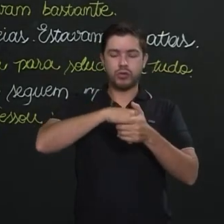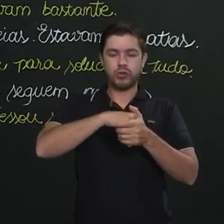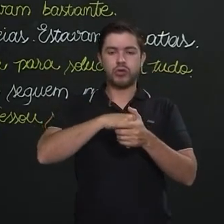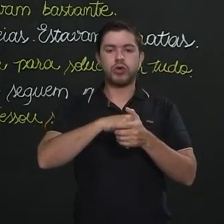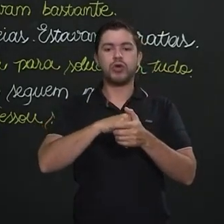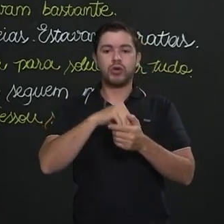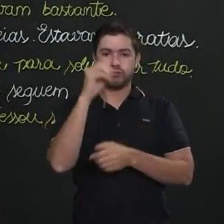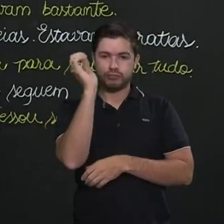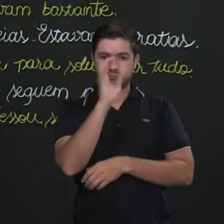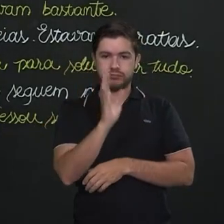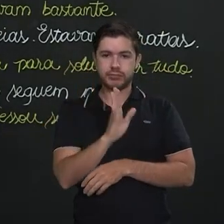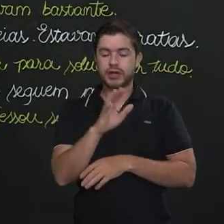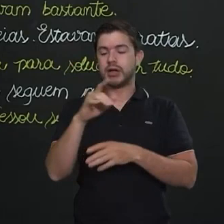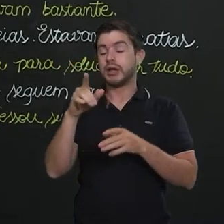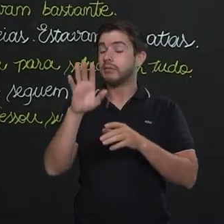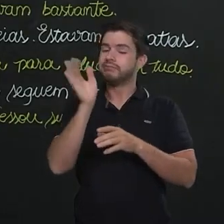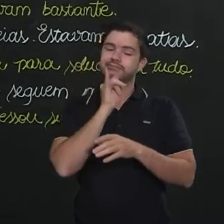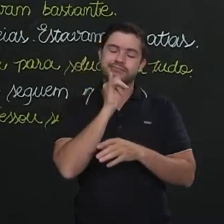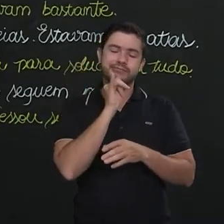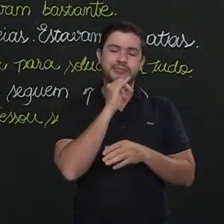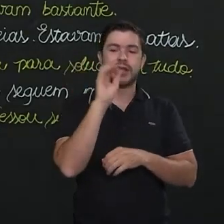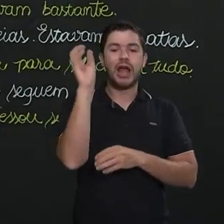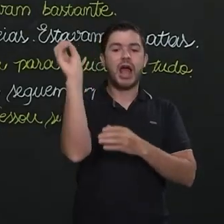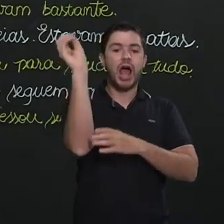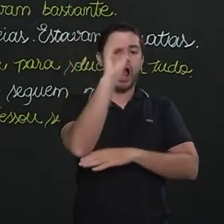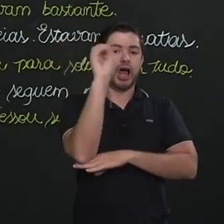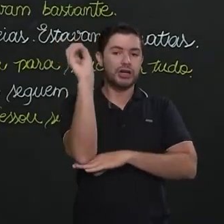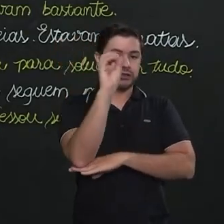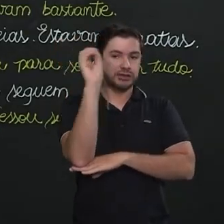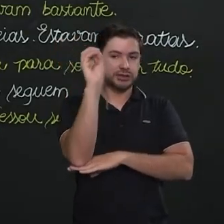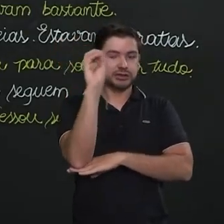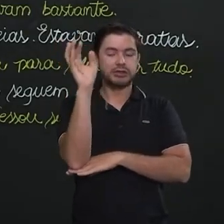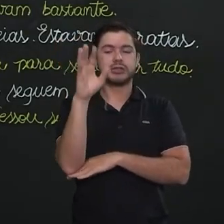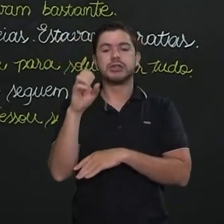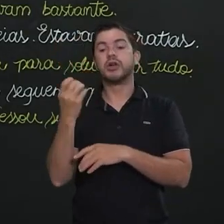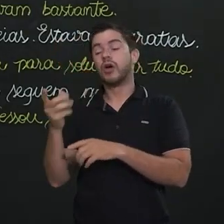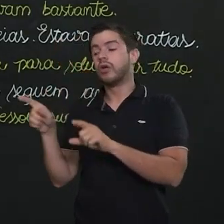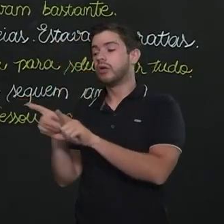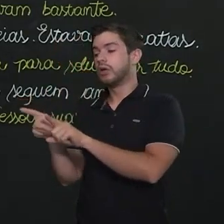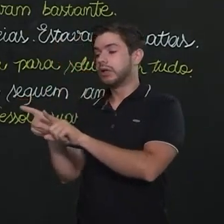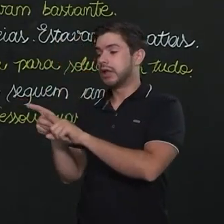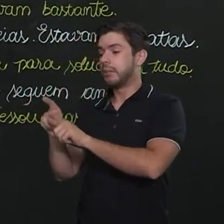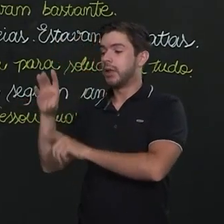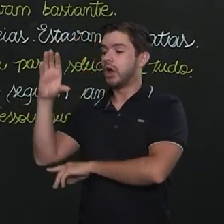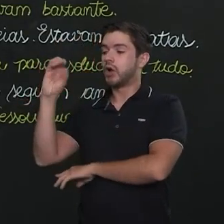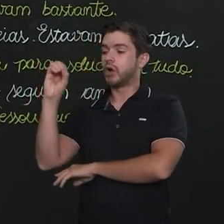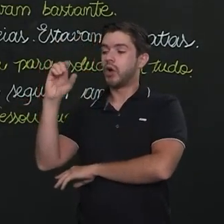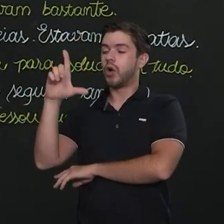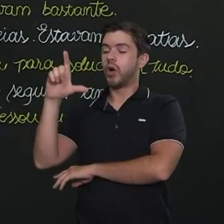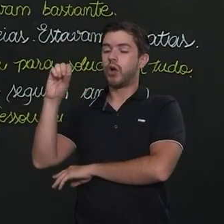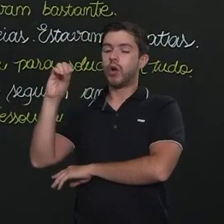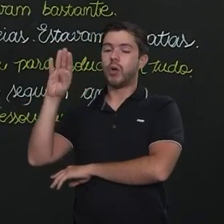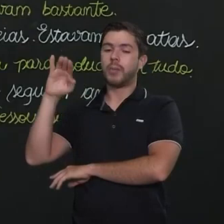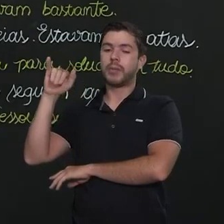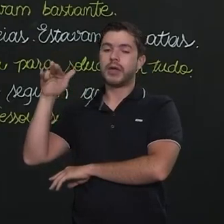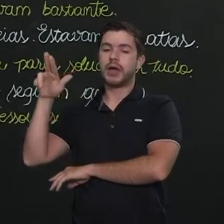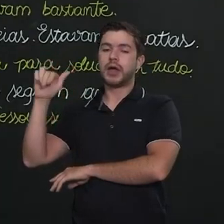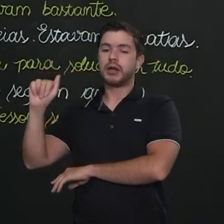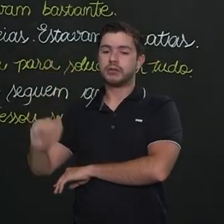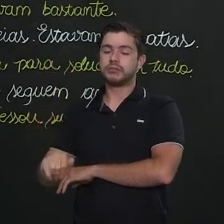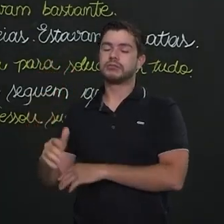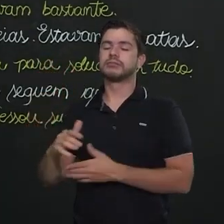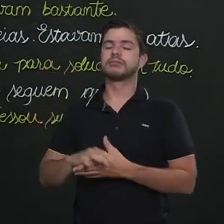seja, aqui, como eu usei apenas no início, a concordância com o artigo no masculino plural é marcada